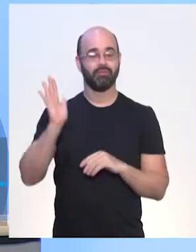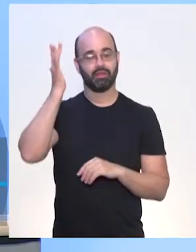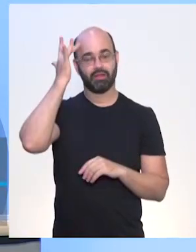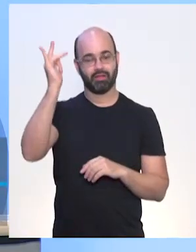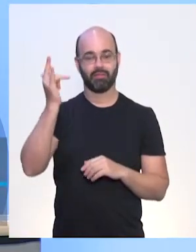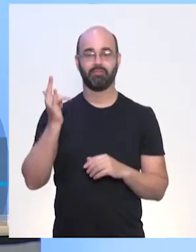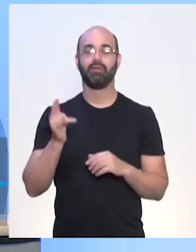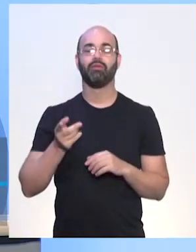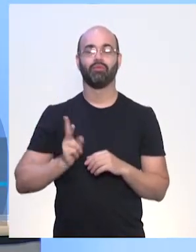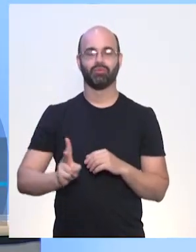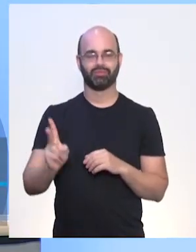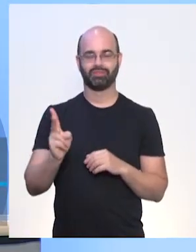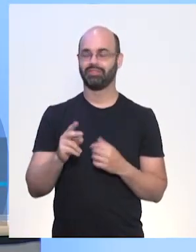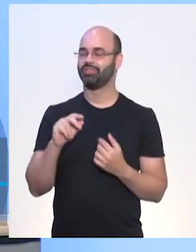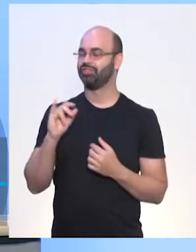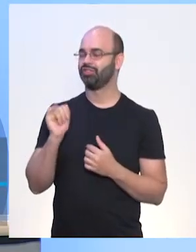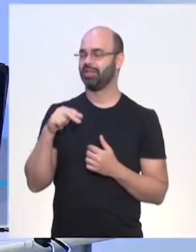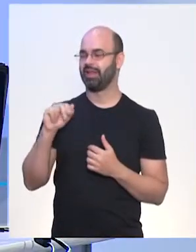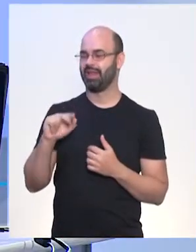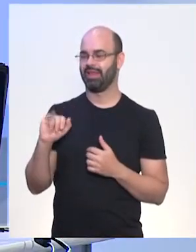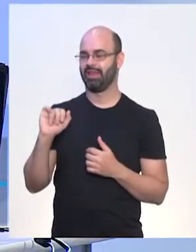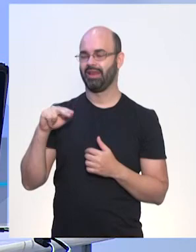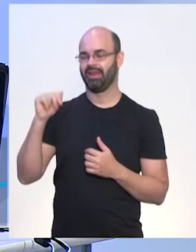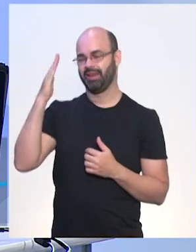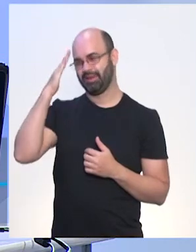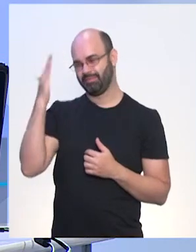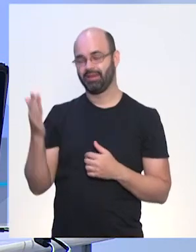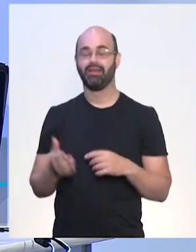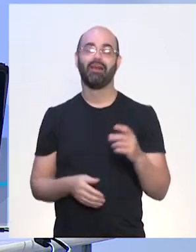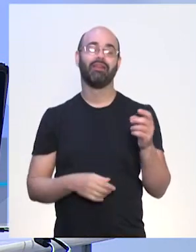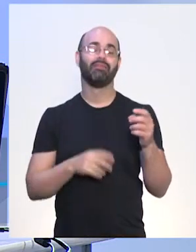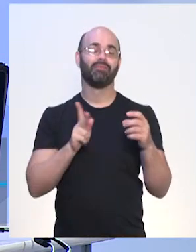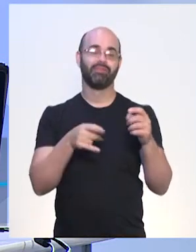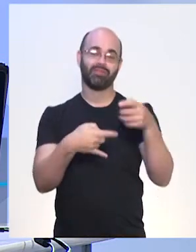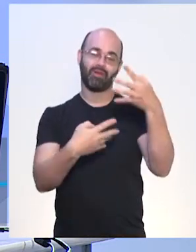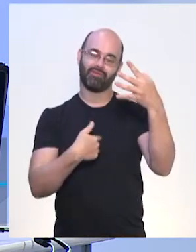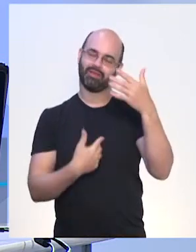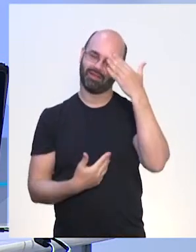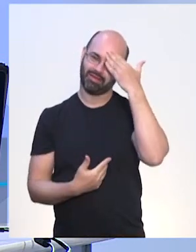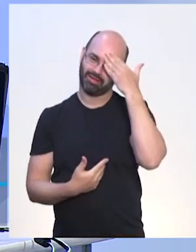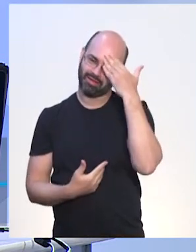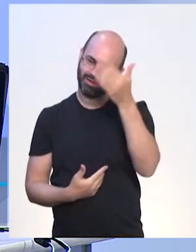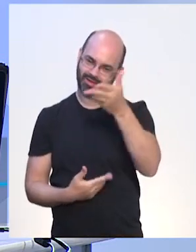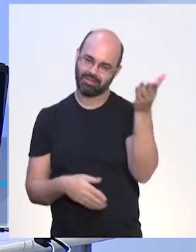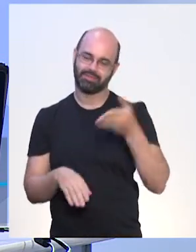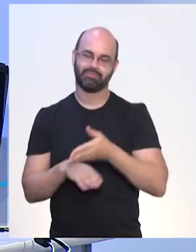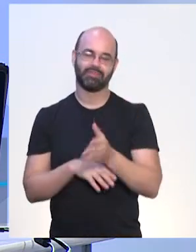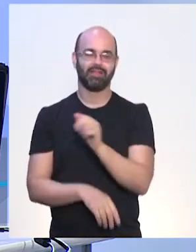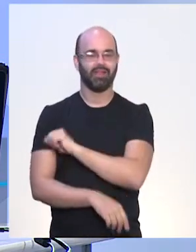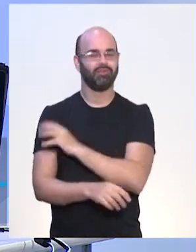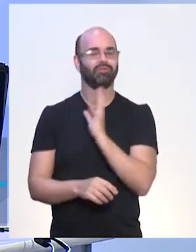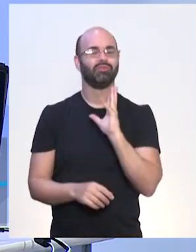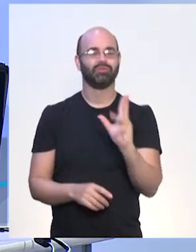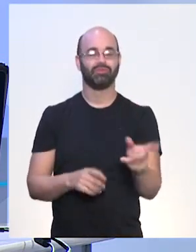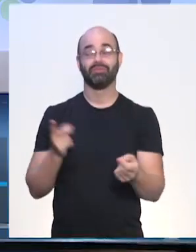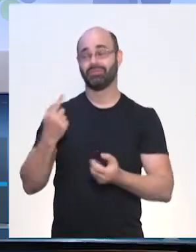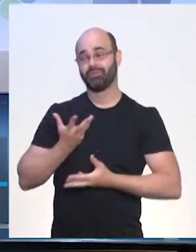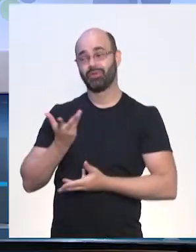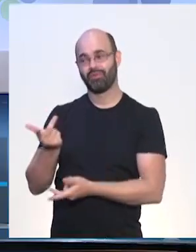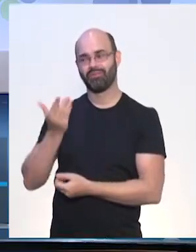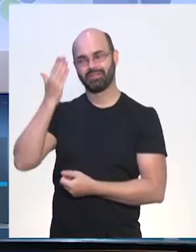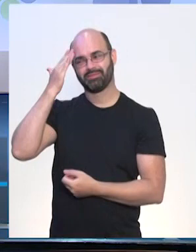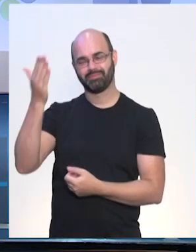tá bom obrigada Janaína Eu que agradeço aos professores no chat que participaram a todos os estudantes obrigada pelo convite